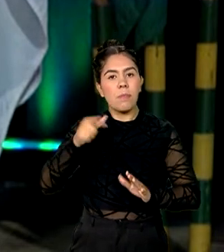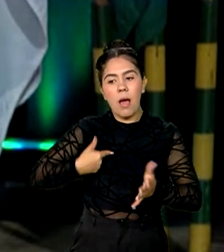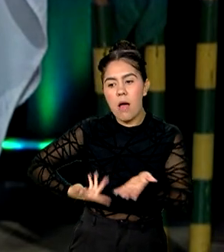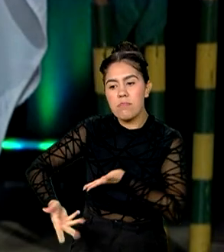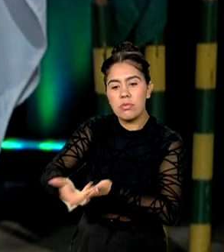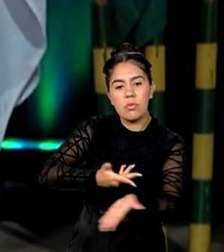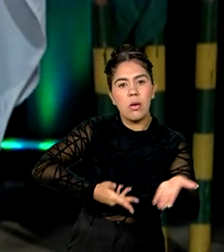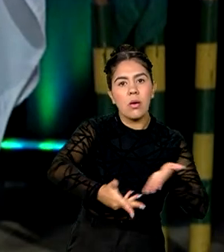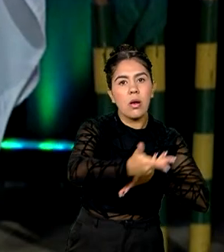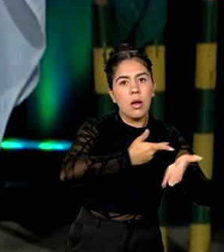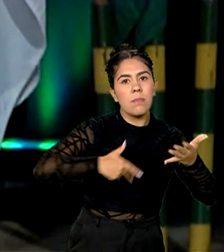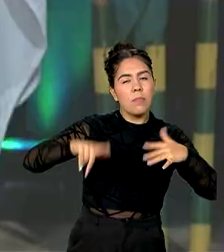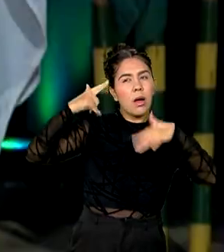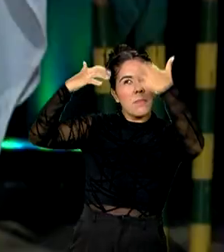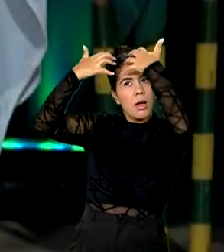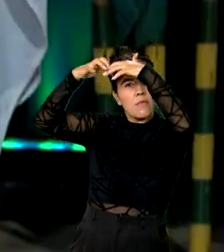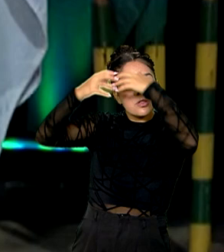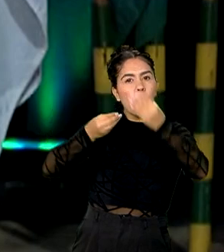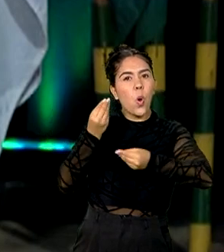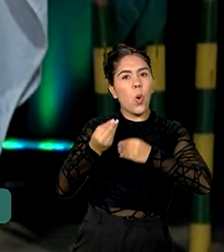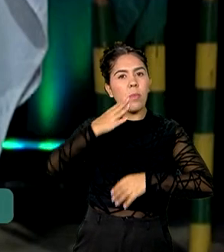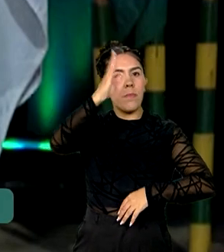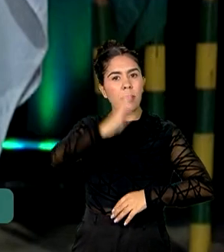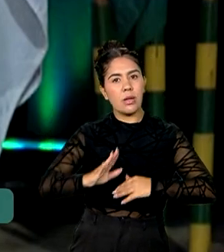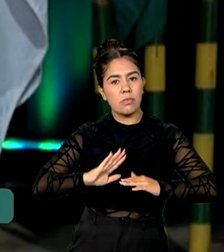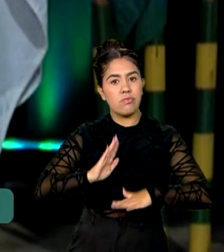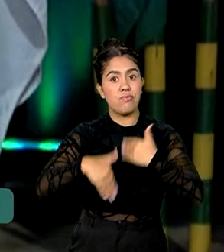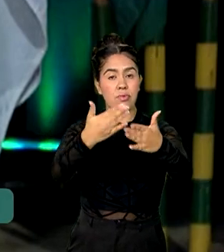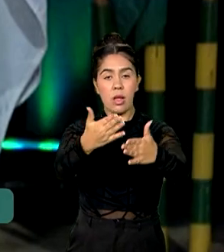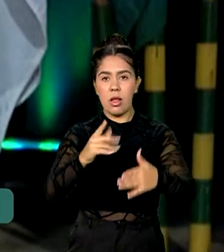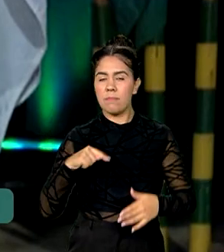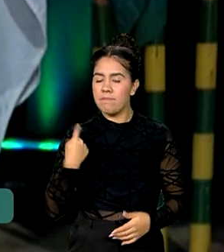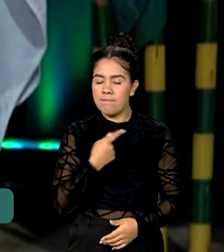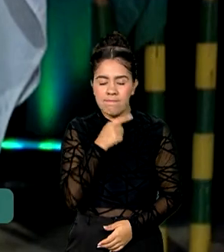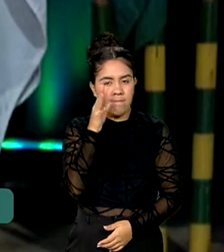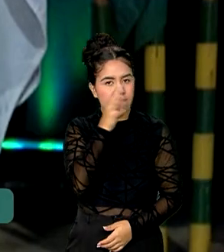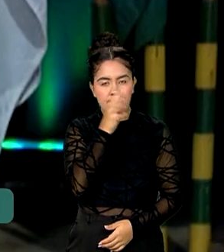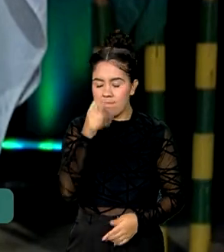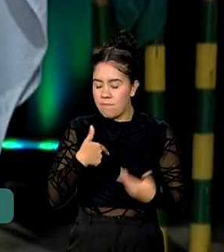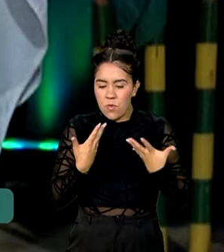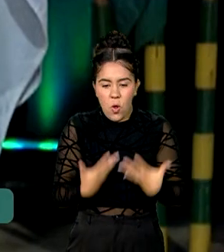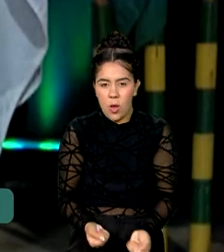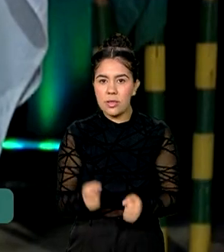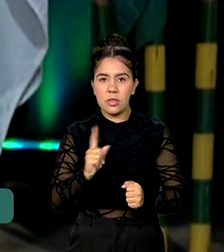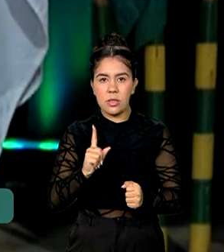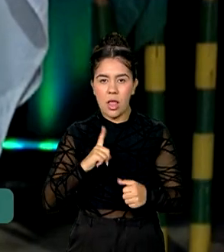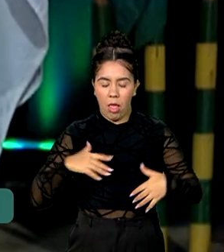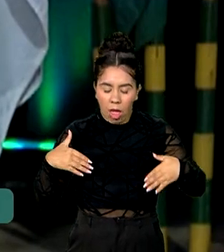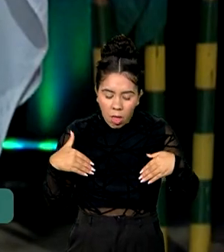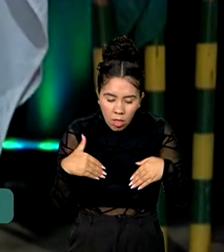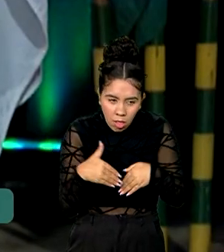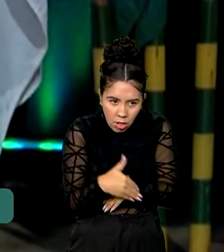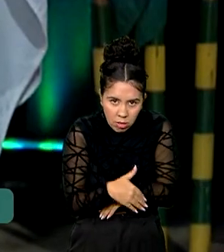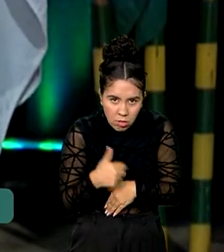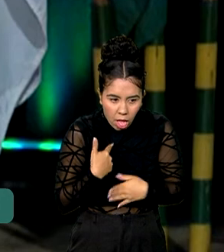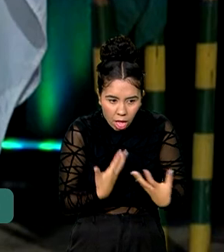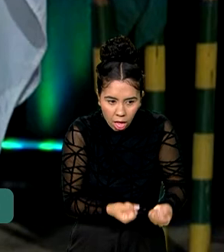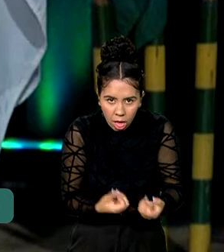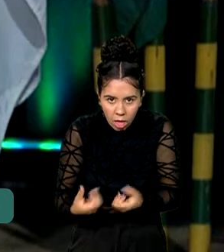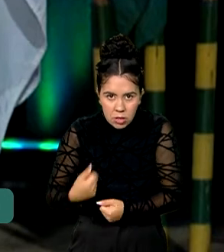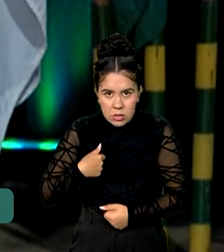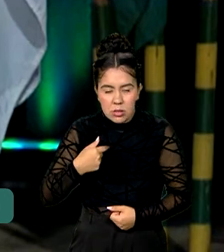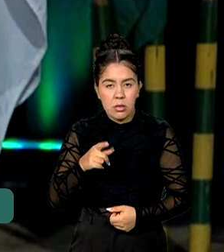reflexão dos rumos do país. Nós não aceitamos esse papel acanhado de estar atuando nas falhas